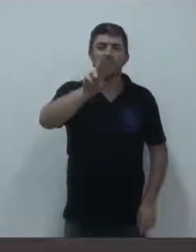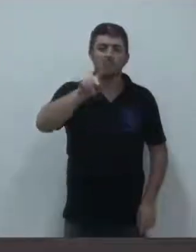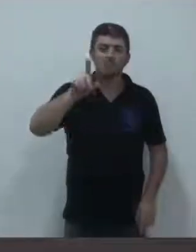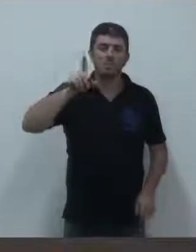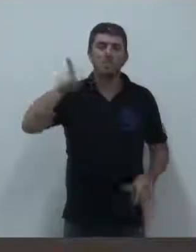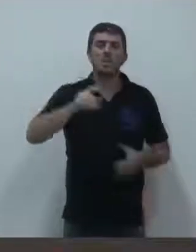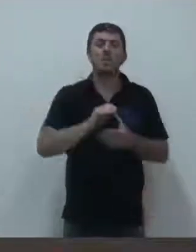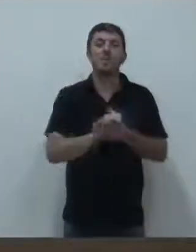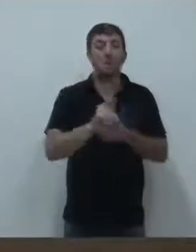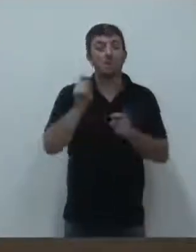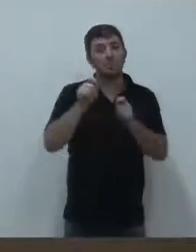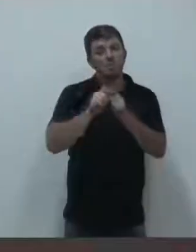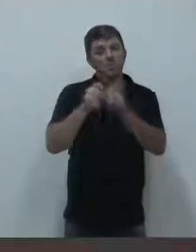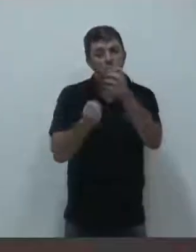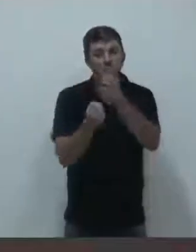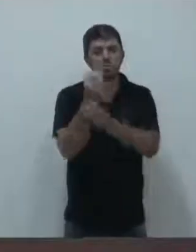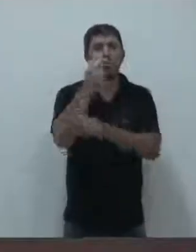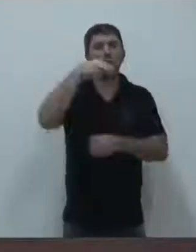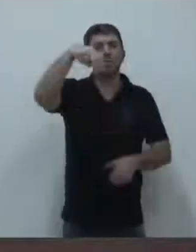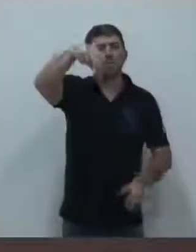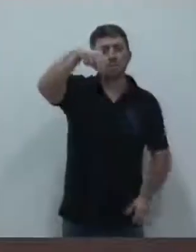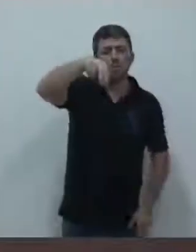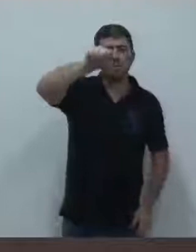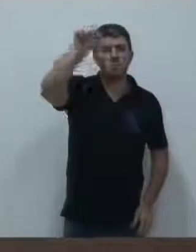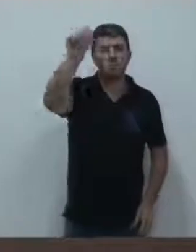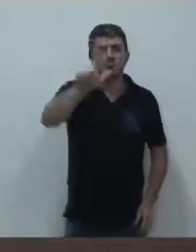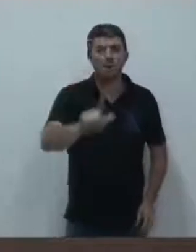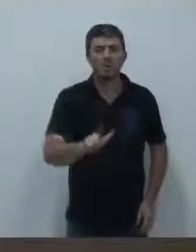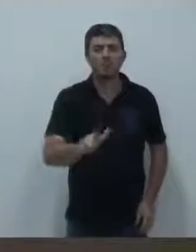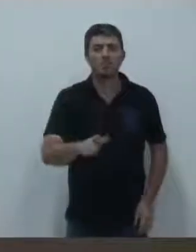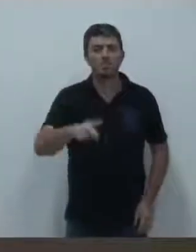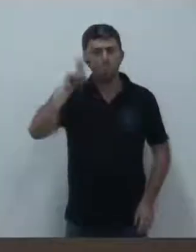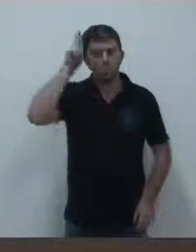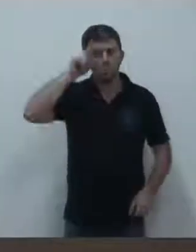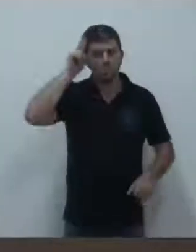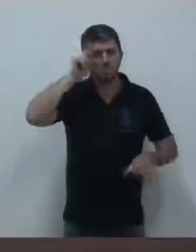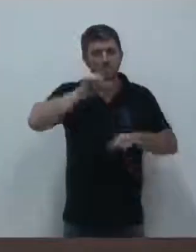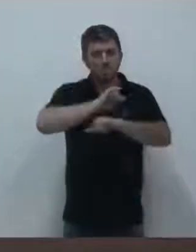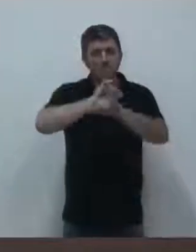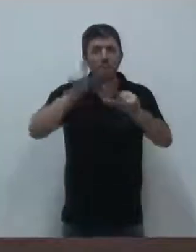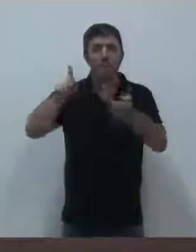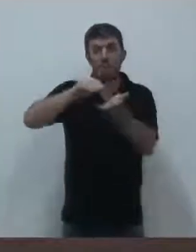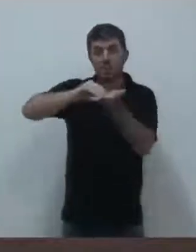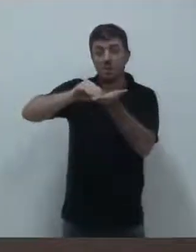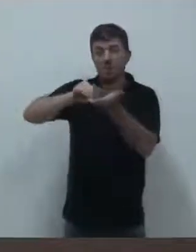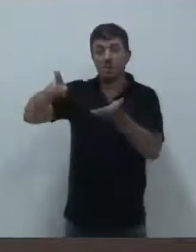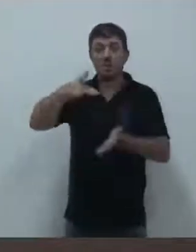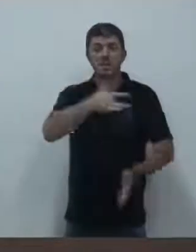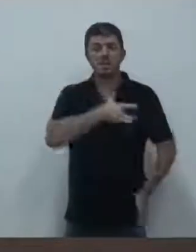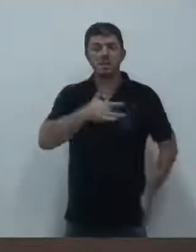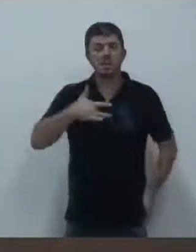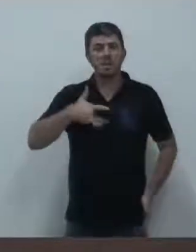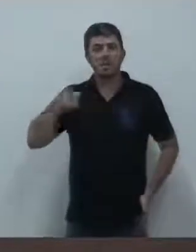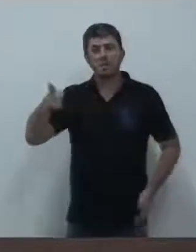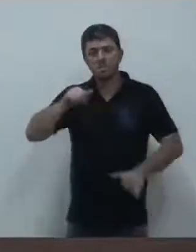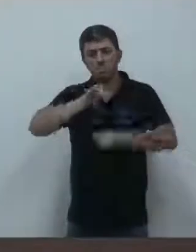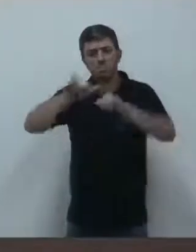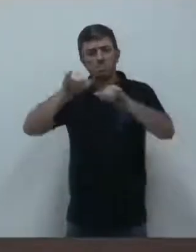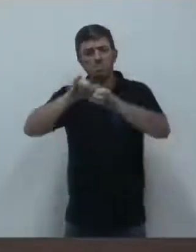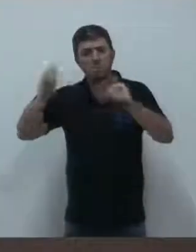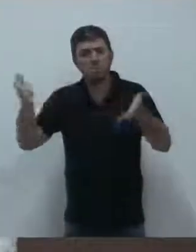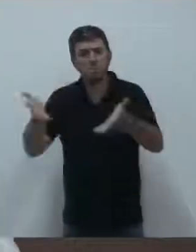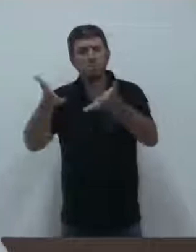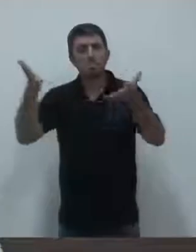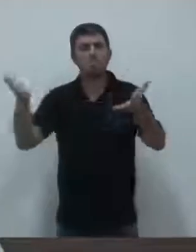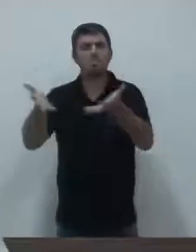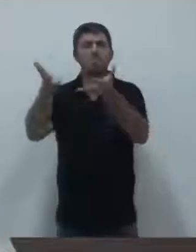gente fez o Novembro Azul. Então, fica aí um lembrete para que a nossa Secretaria de Saúde promova cada vez mais, não é? Eu venho do setor